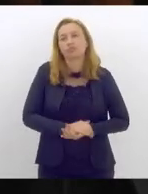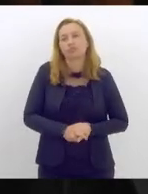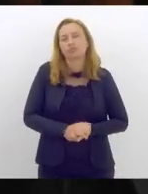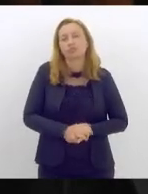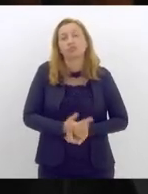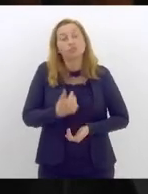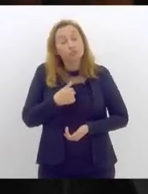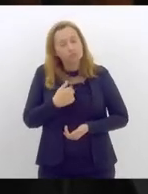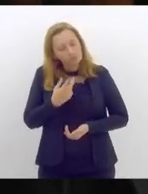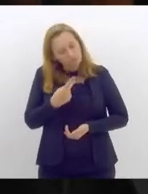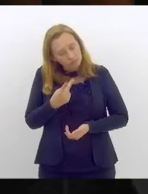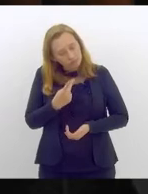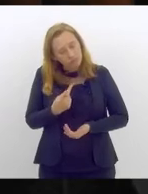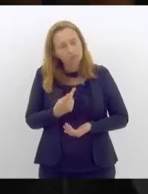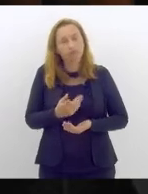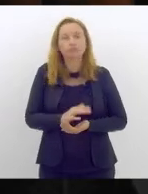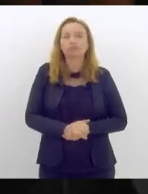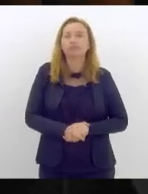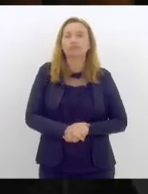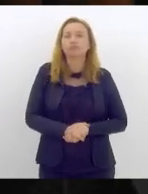eu tô dizendo isso